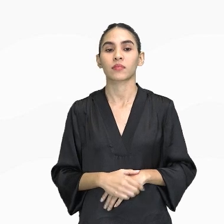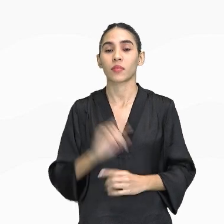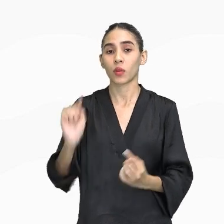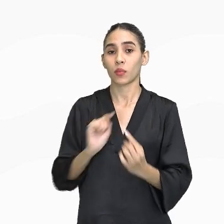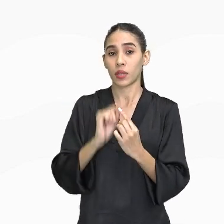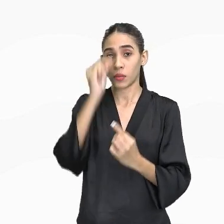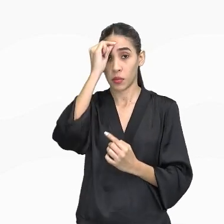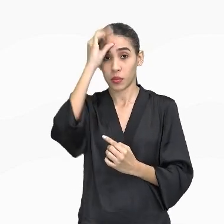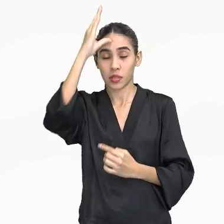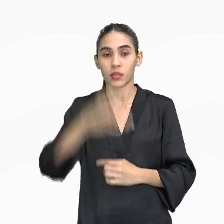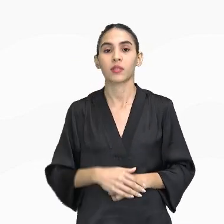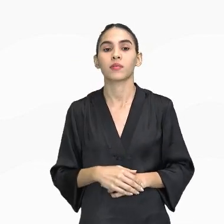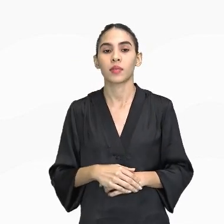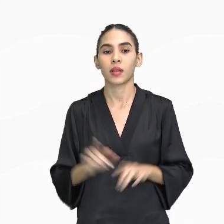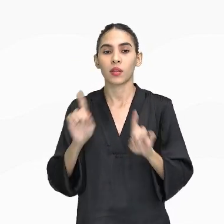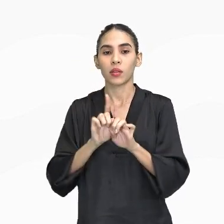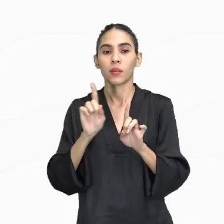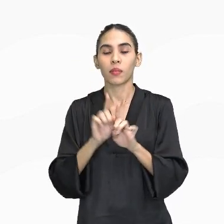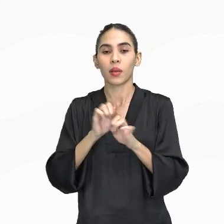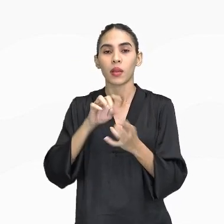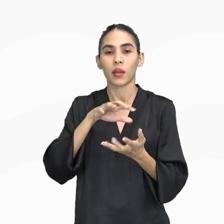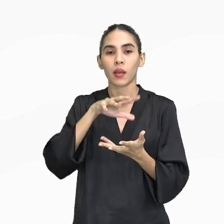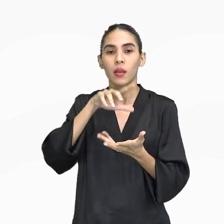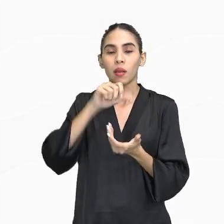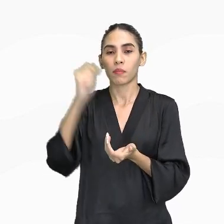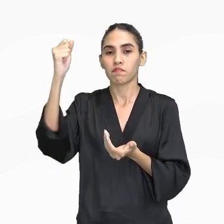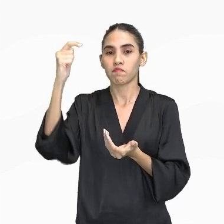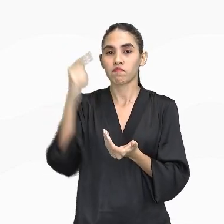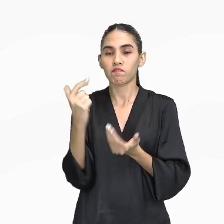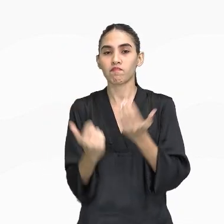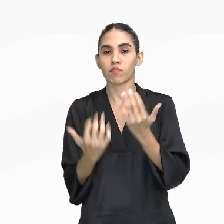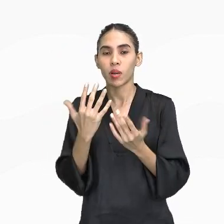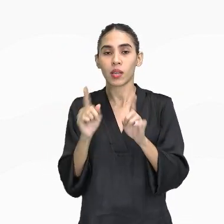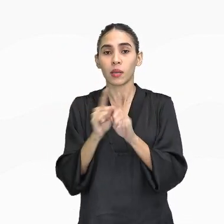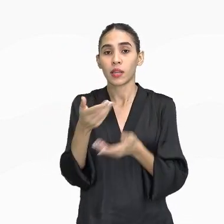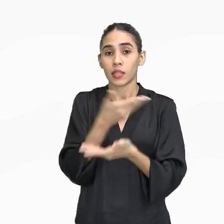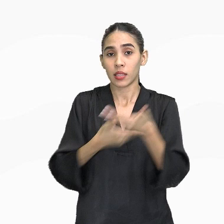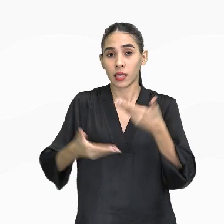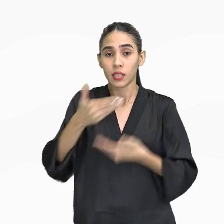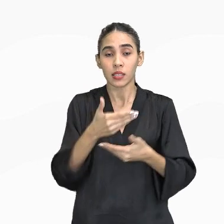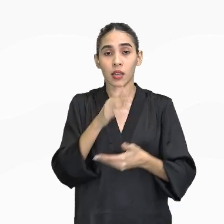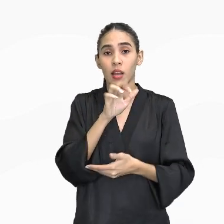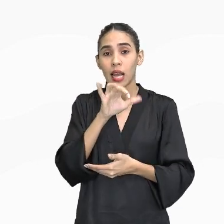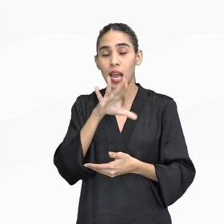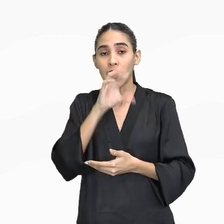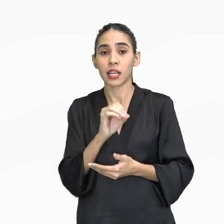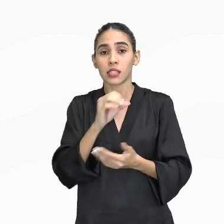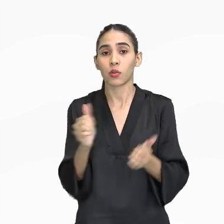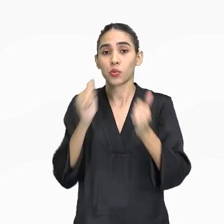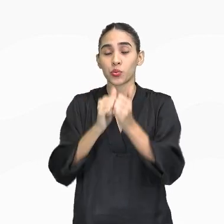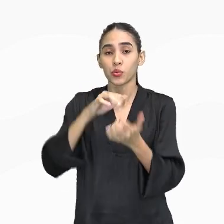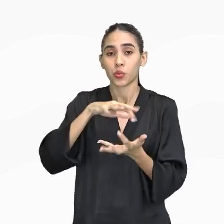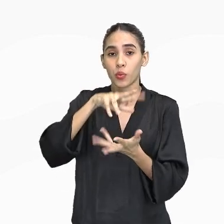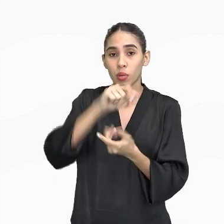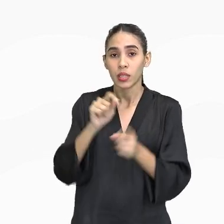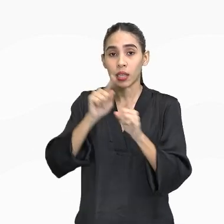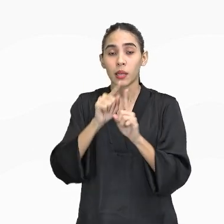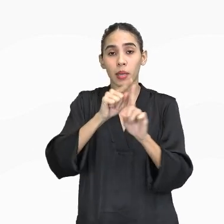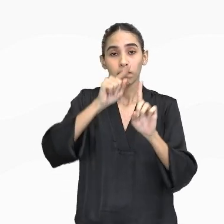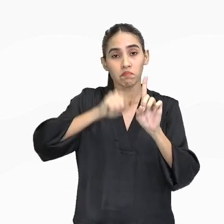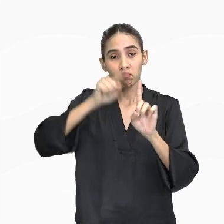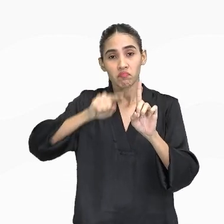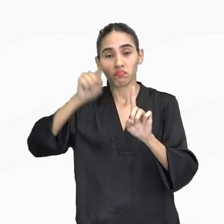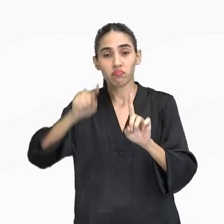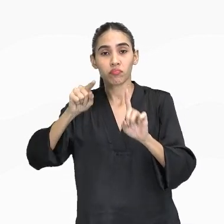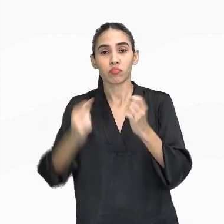Objeto de conhecimento, efeito estufa e aquecimento global, interações da radiação solar com a Terra, radiação térmica